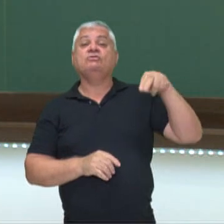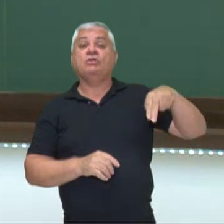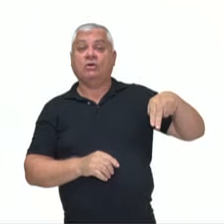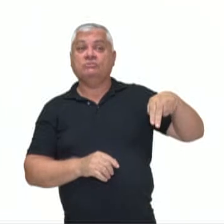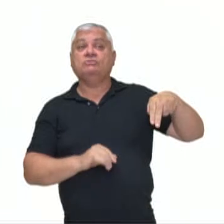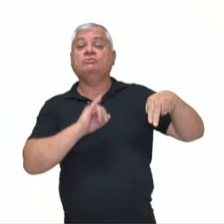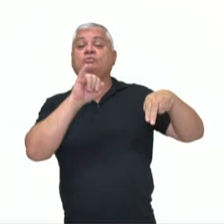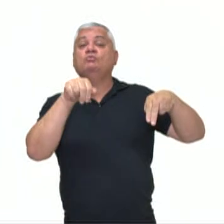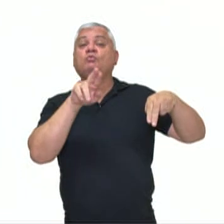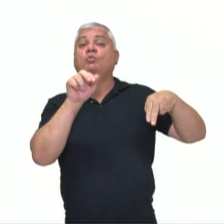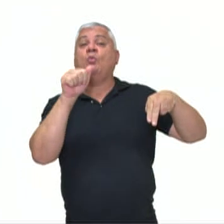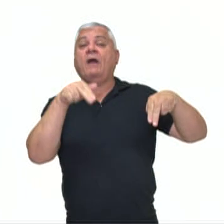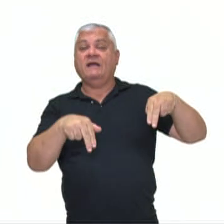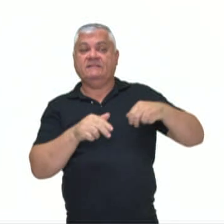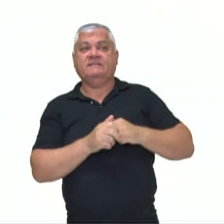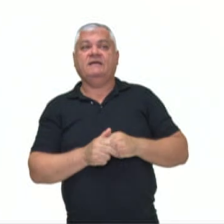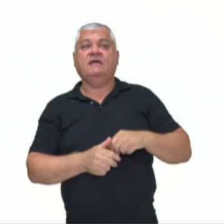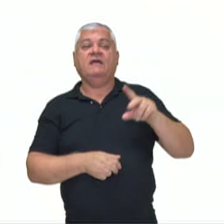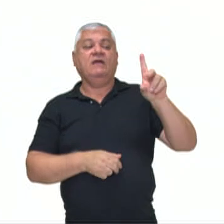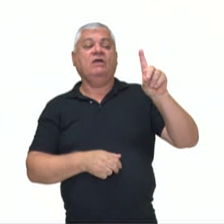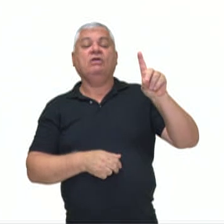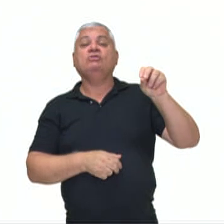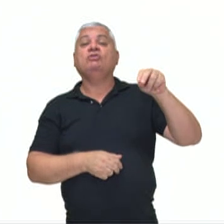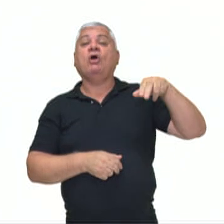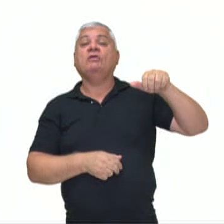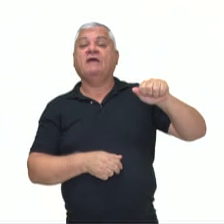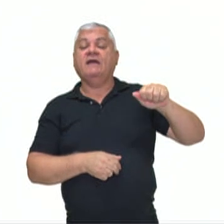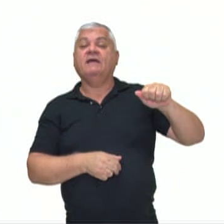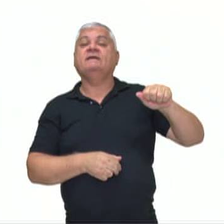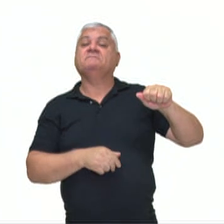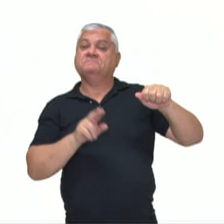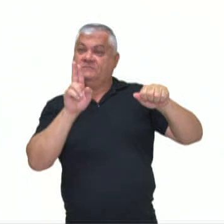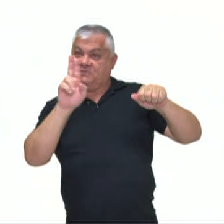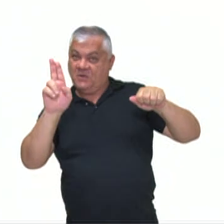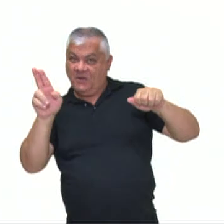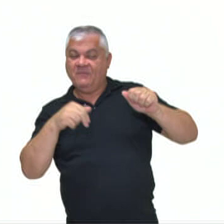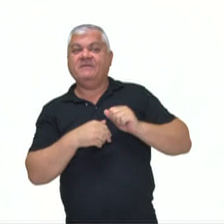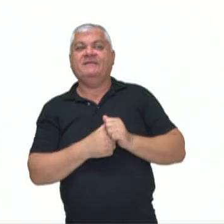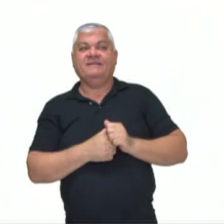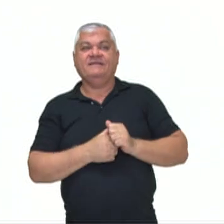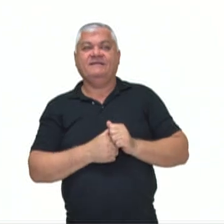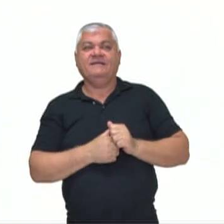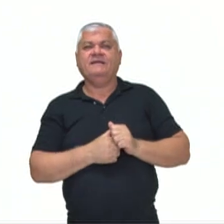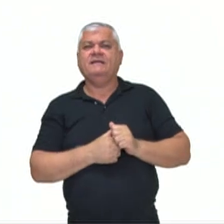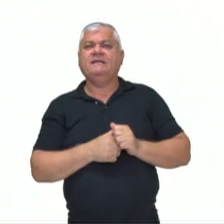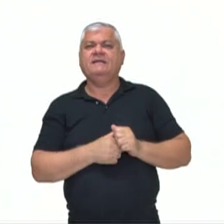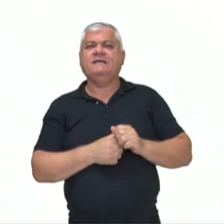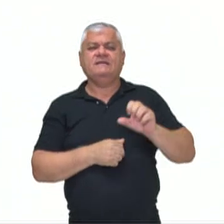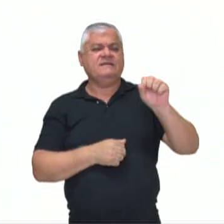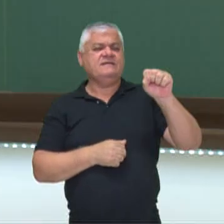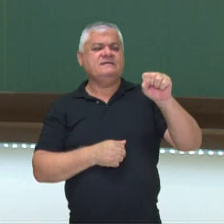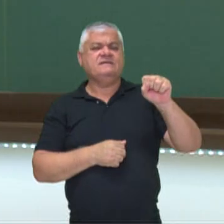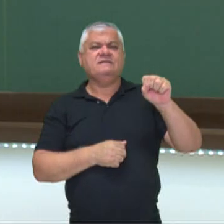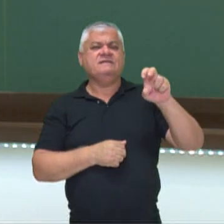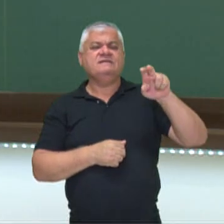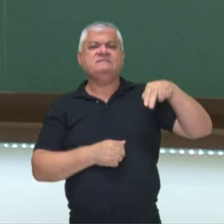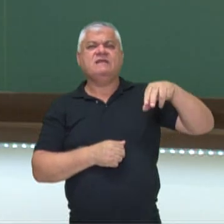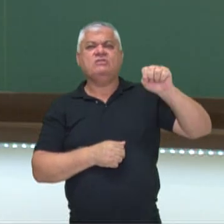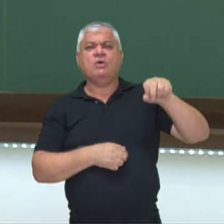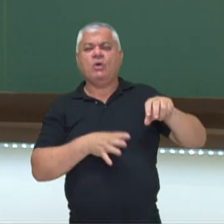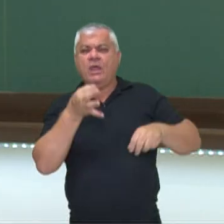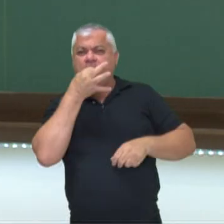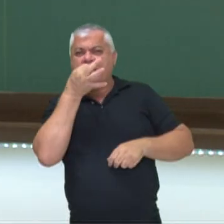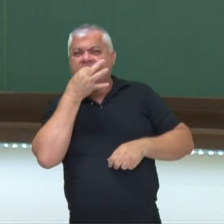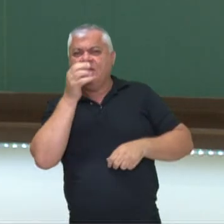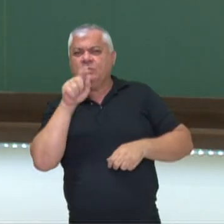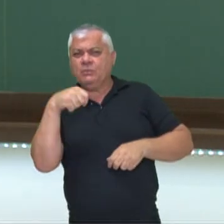Juan. Donha mais o nome, Donha Cristina. Senhor, mas ele é apelido. O que é apelido mesmo? É Duda?